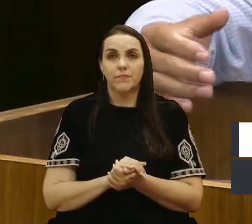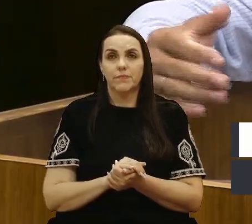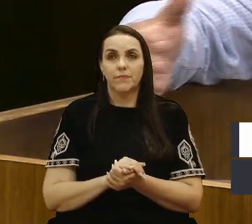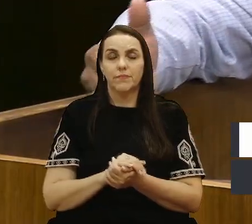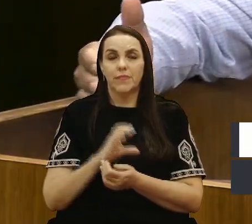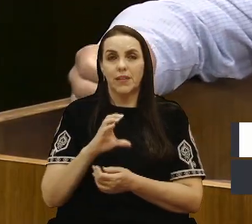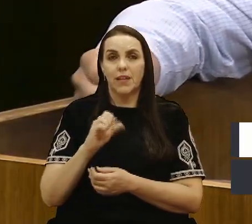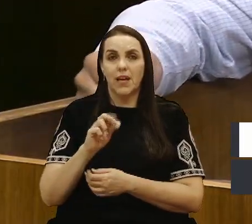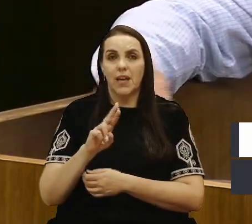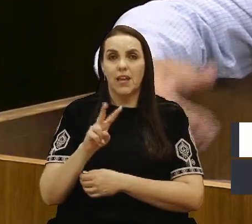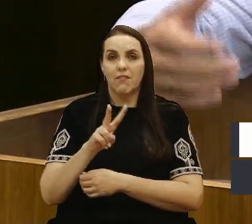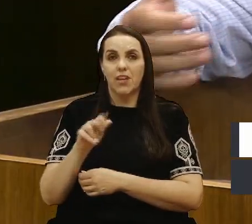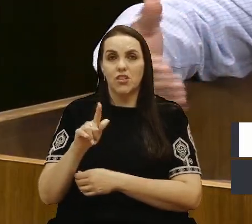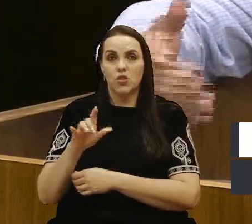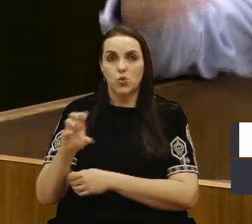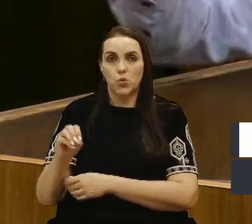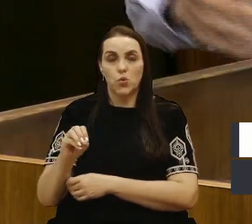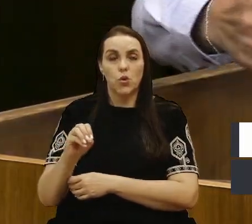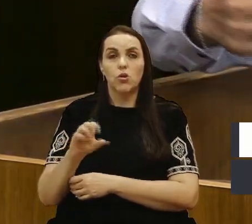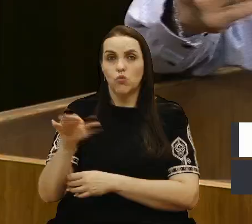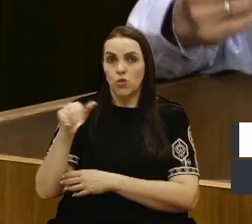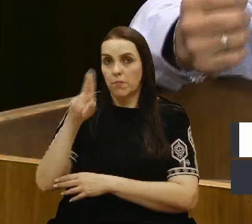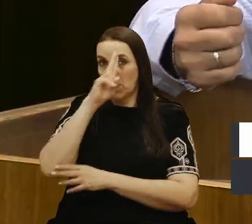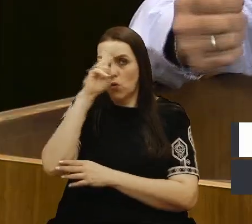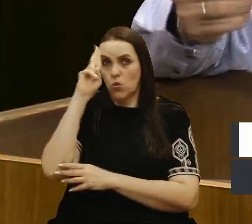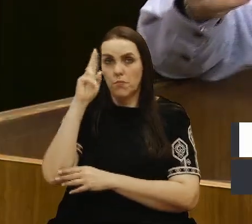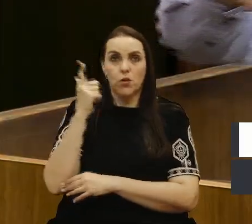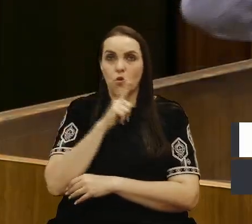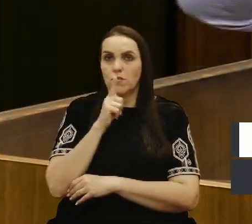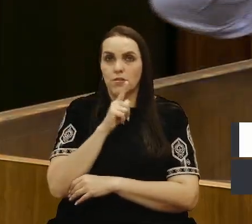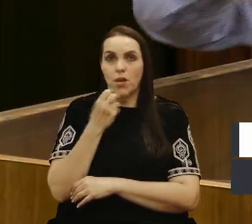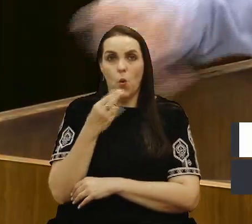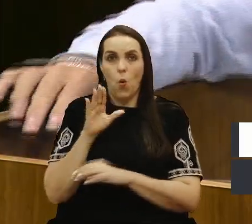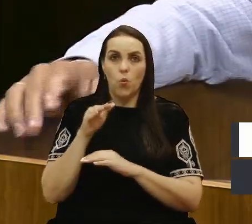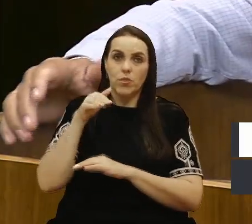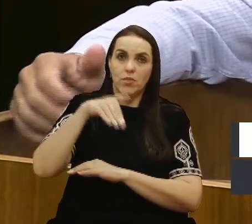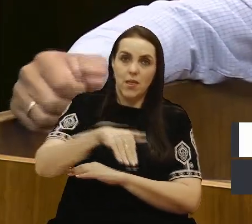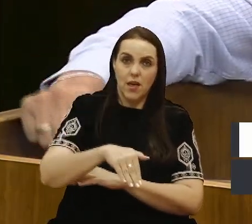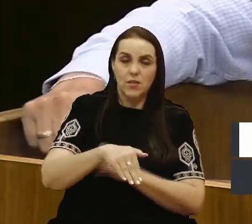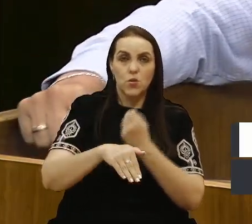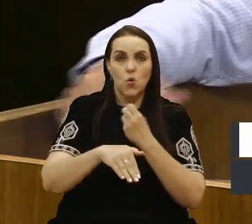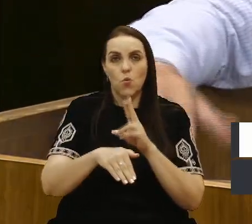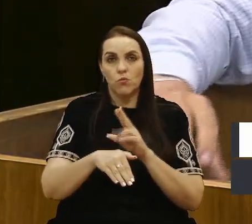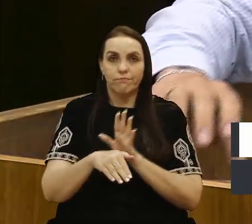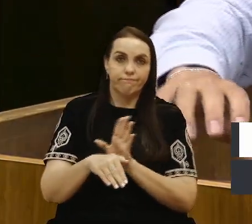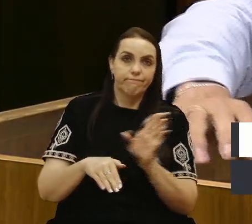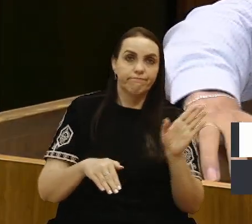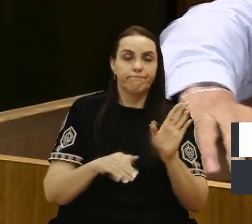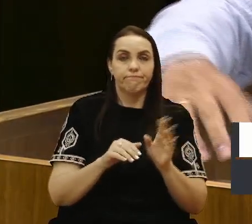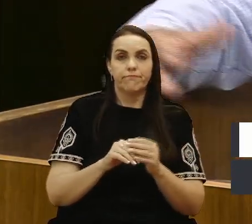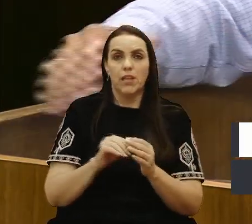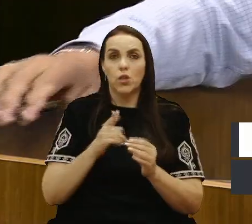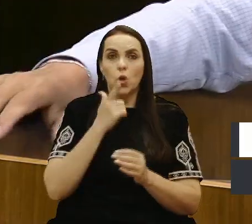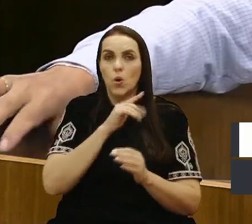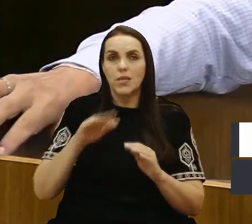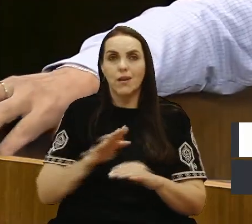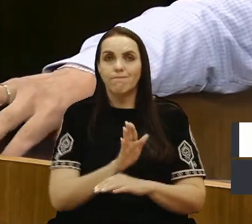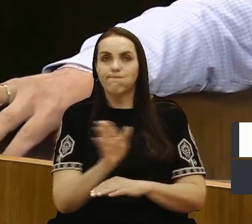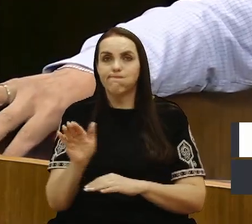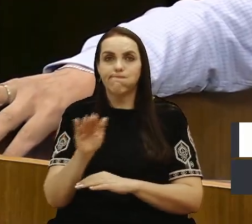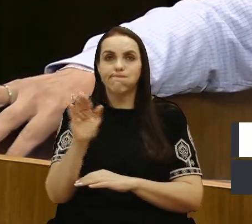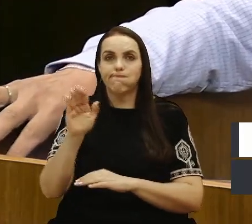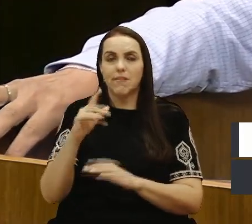Caravaggio, chamam o Uber e não conseguem ir lá porque o sol desce e daí tem que sair lá pelo Vila Lobos porque não consegue subir os morros. Então, é uma